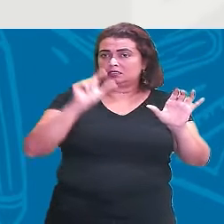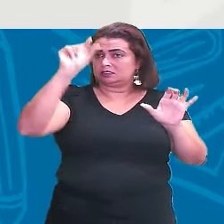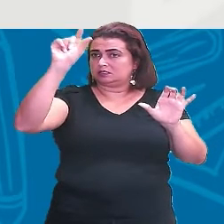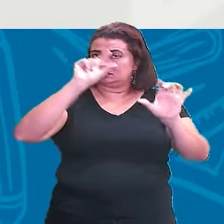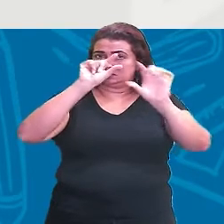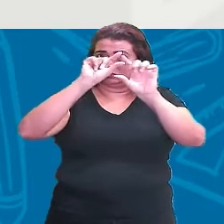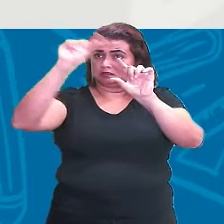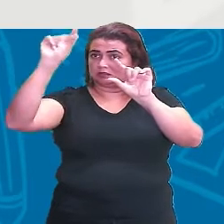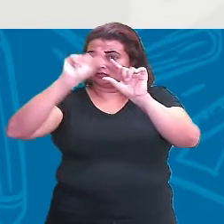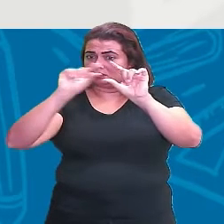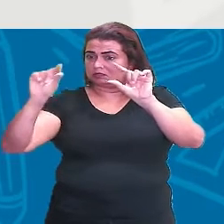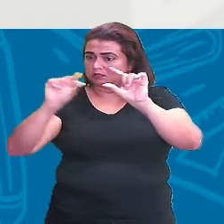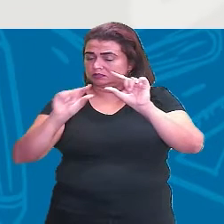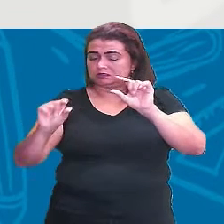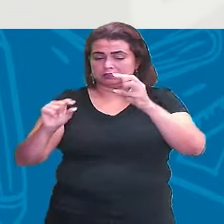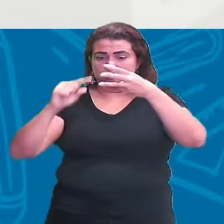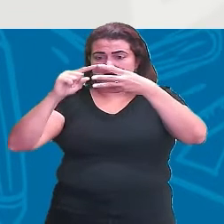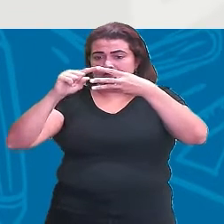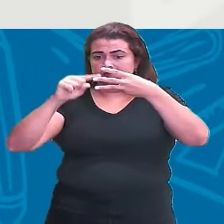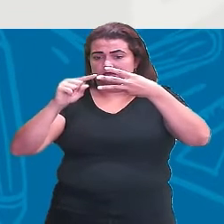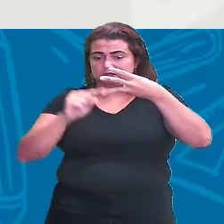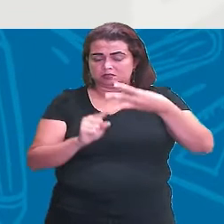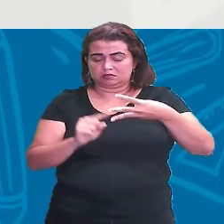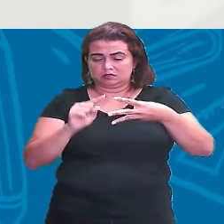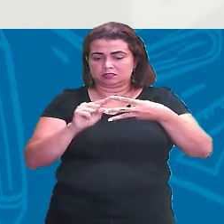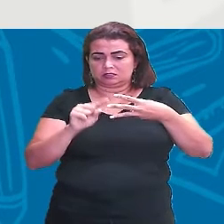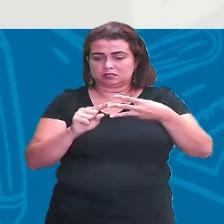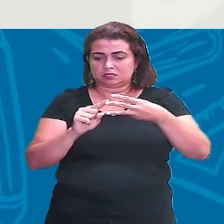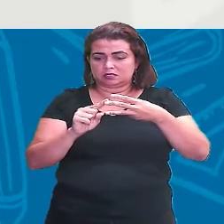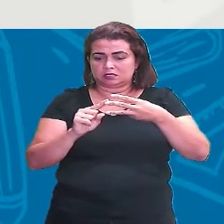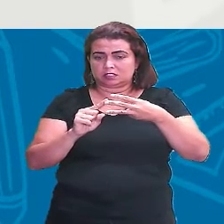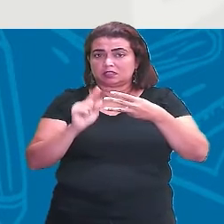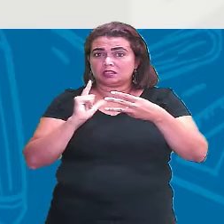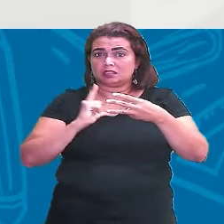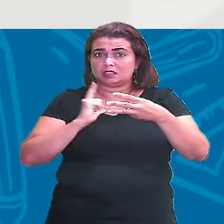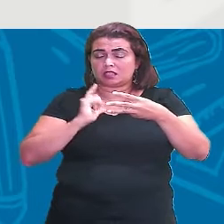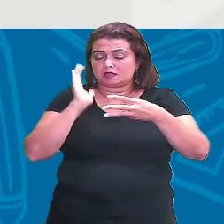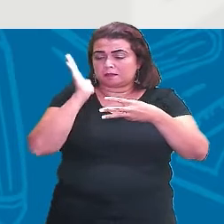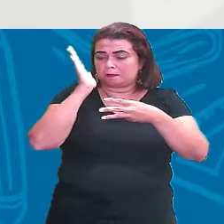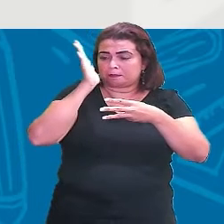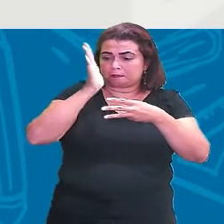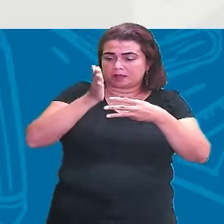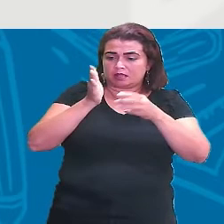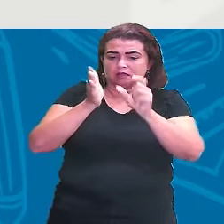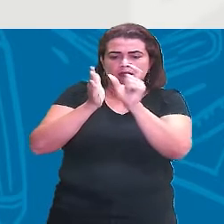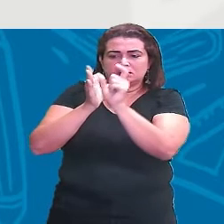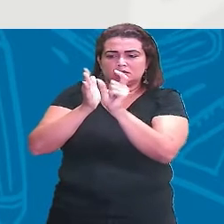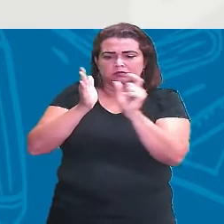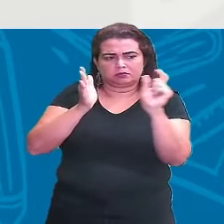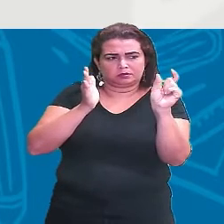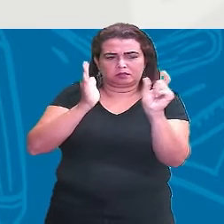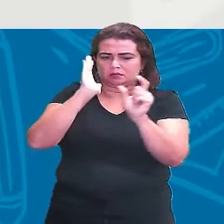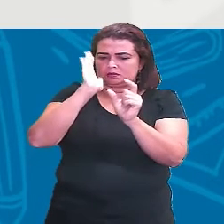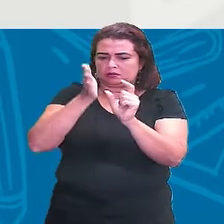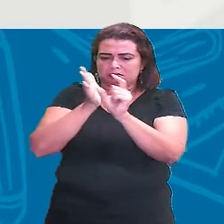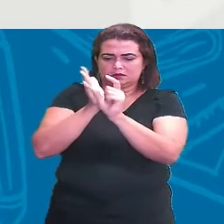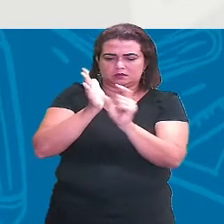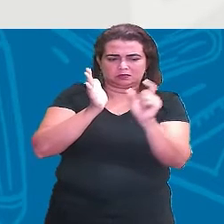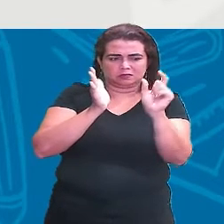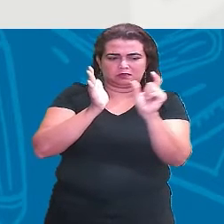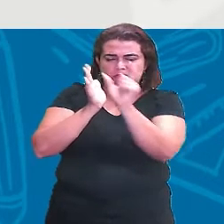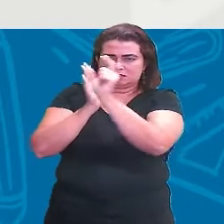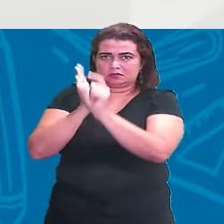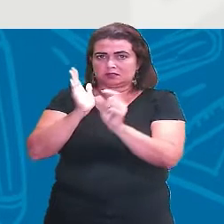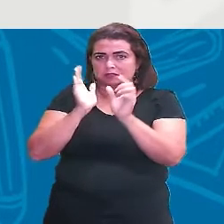3 palavrinhas. Essas 3 palavrinhas estão partidas, né? Estão por partes, porcionadas